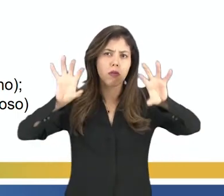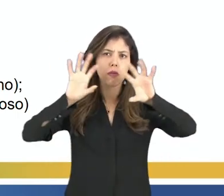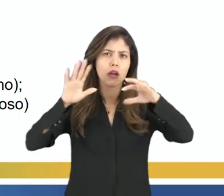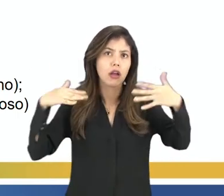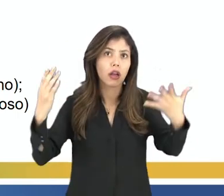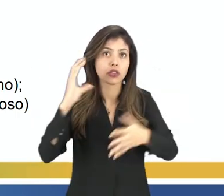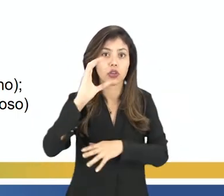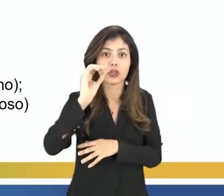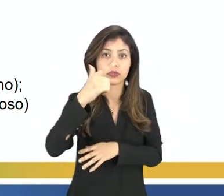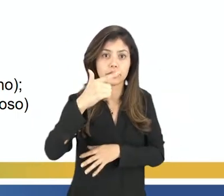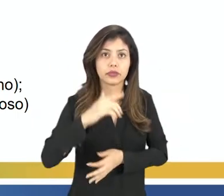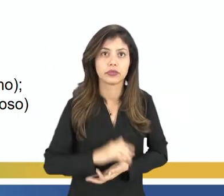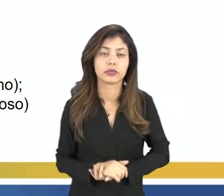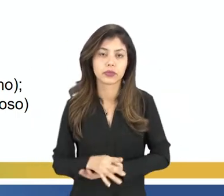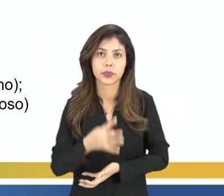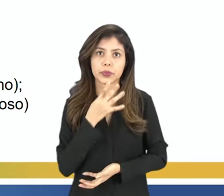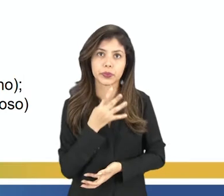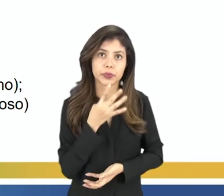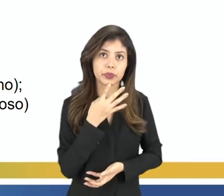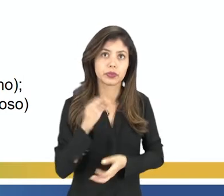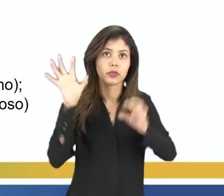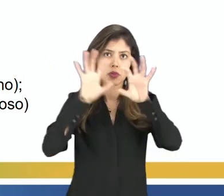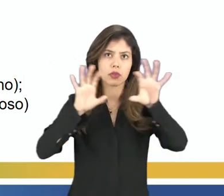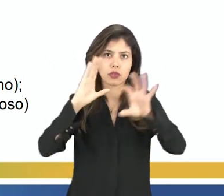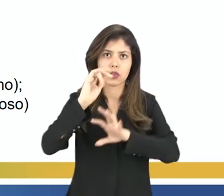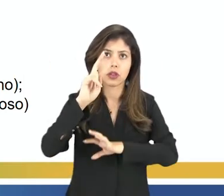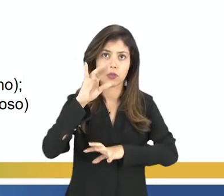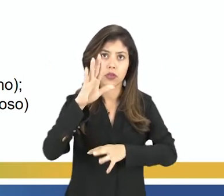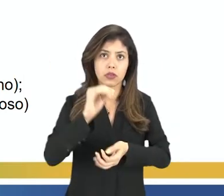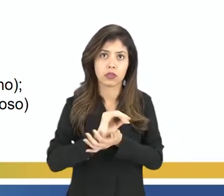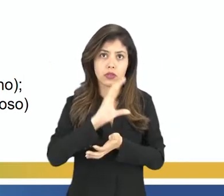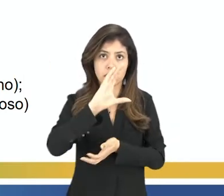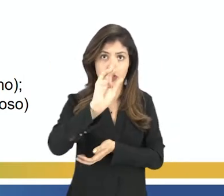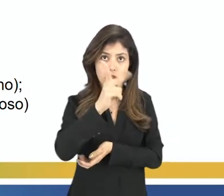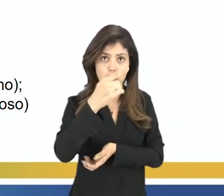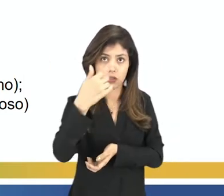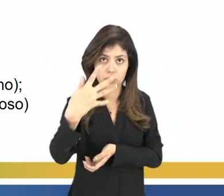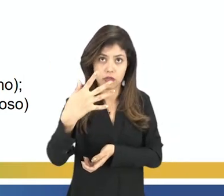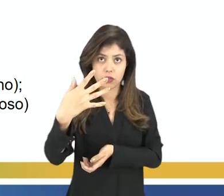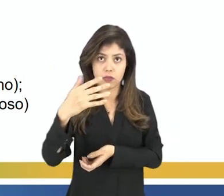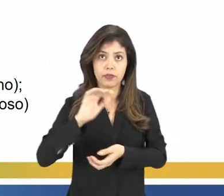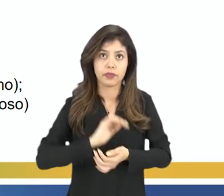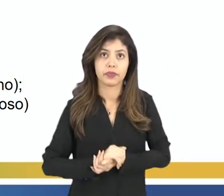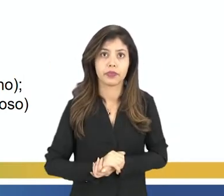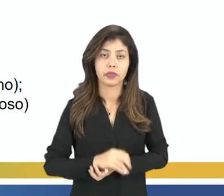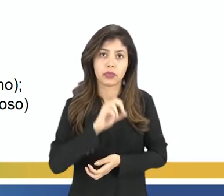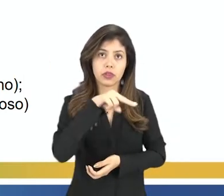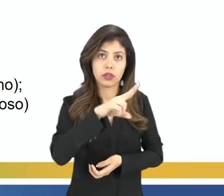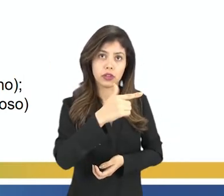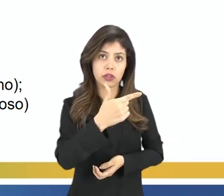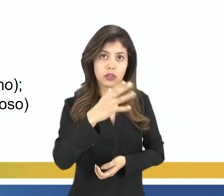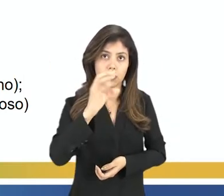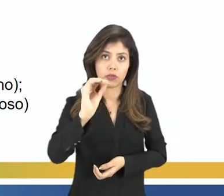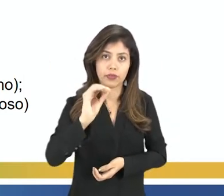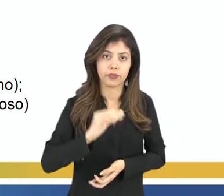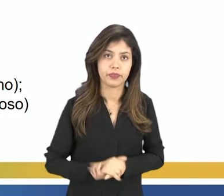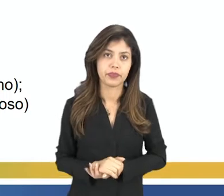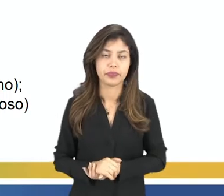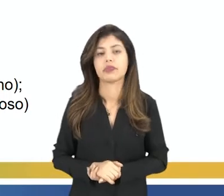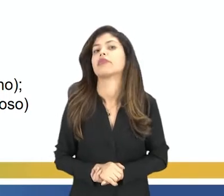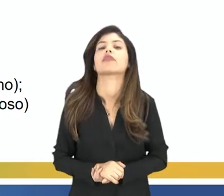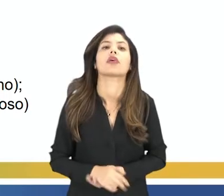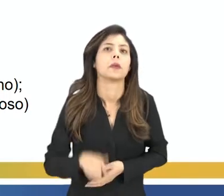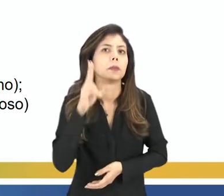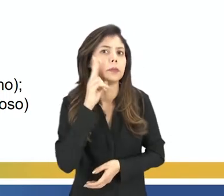esses CO2 que eu conheci do gás carbônico ch4 gás metano e óxido nitroso